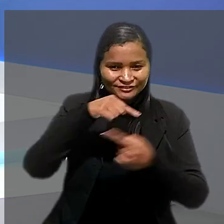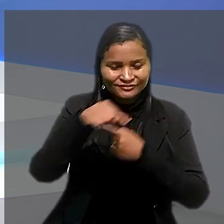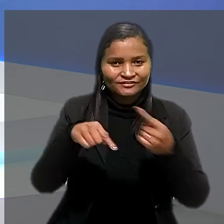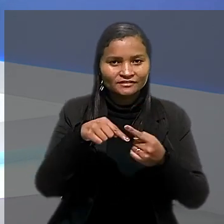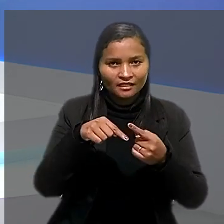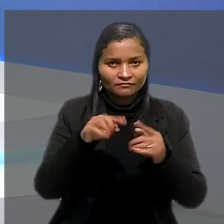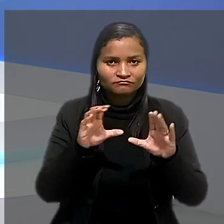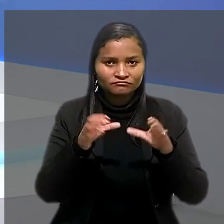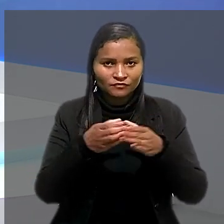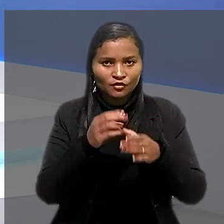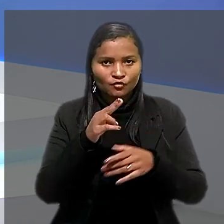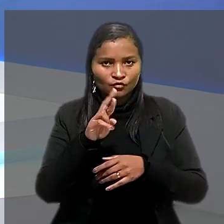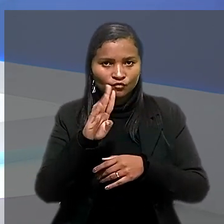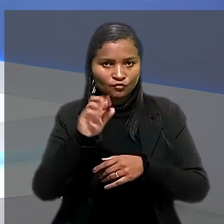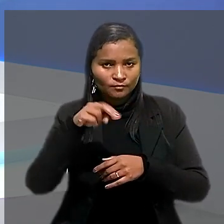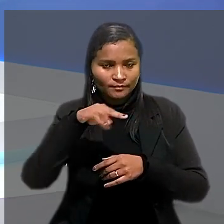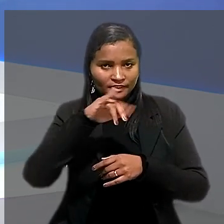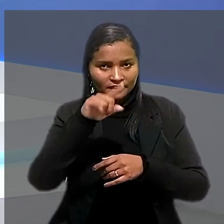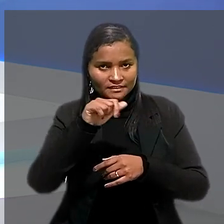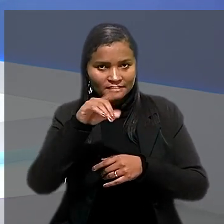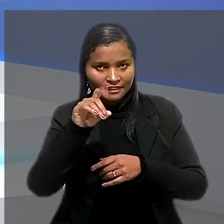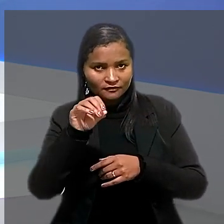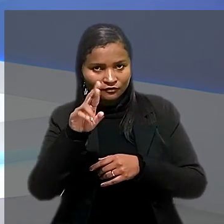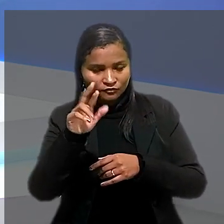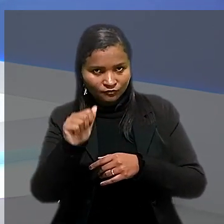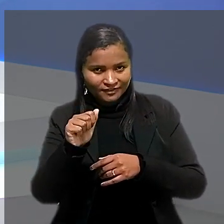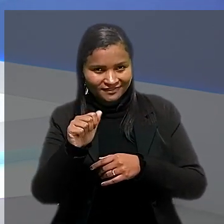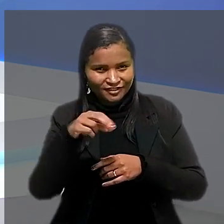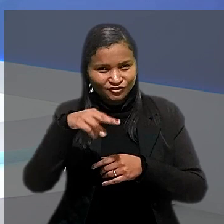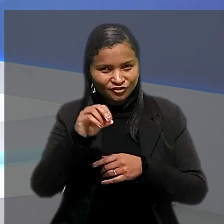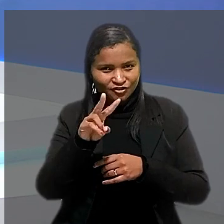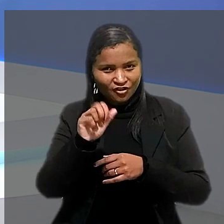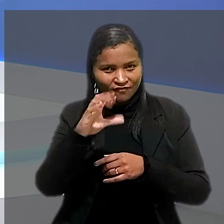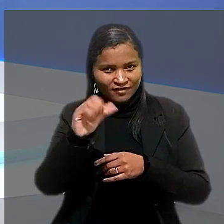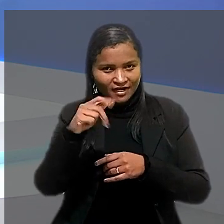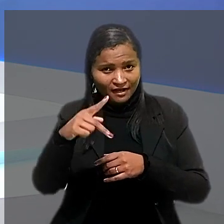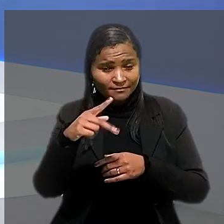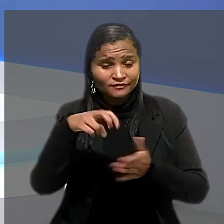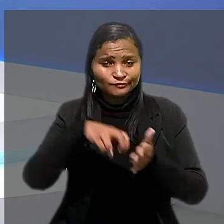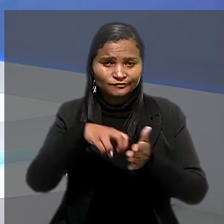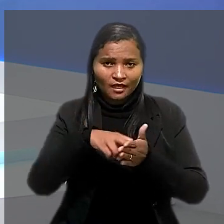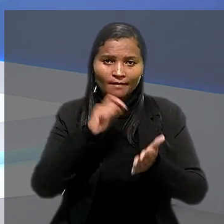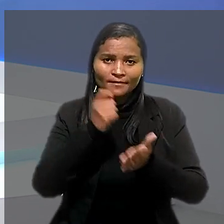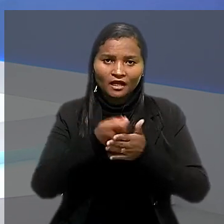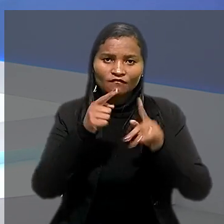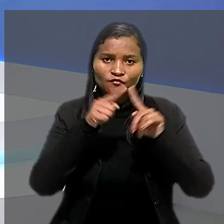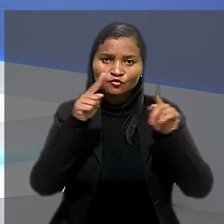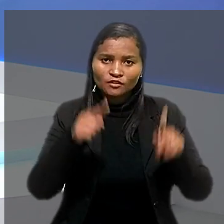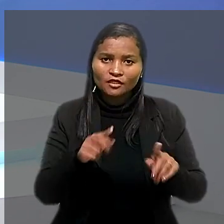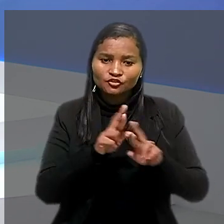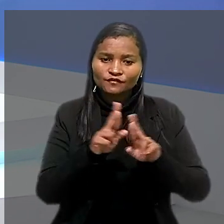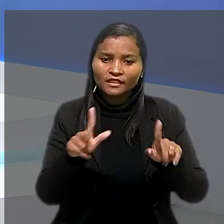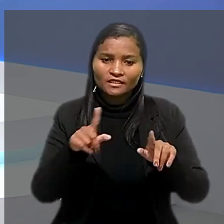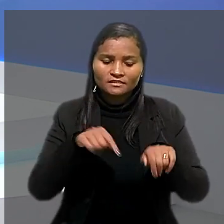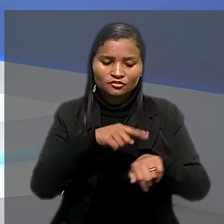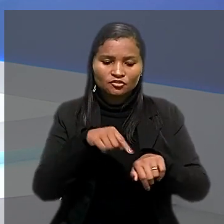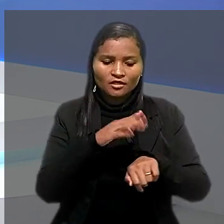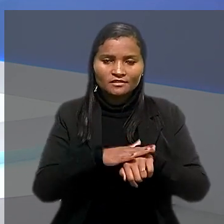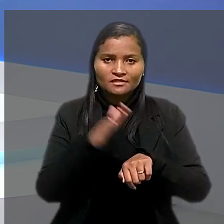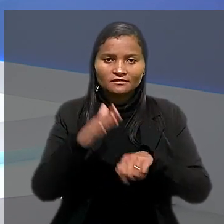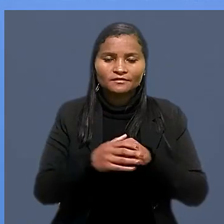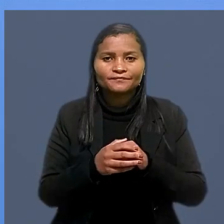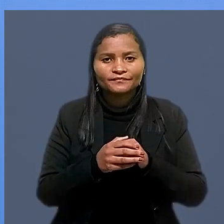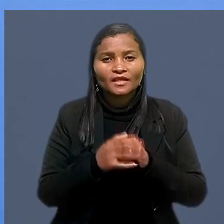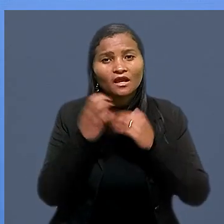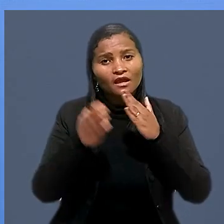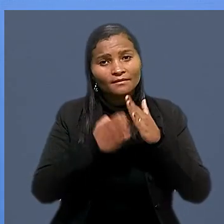nosso giro, a companhia urbanizadora da nova capital do Brasil, a Nova Cap, foi condenada a pagar a um empregado diferenças de horas